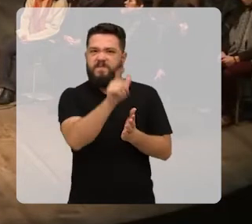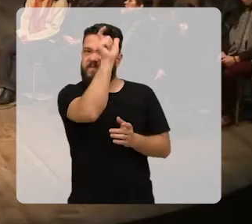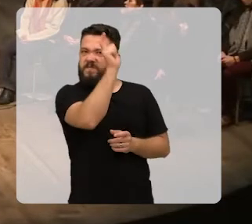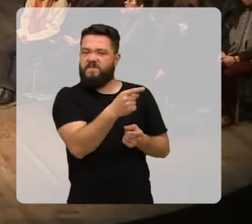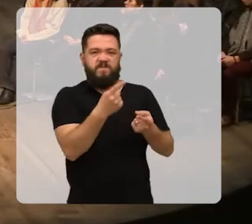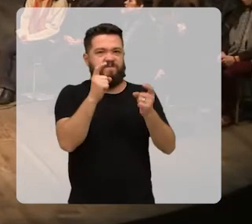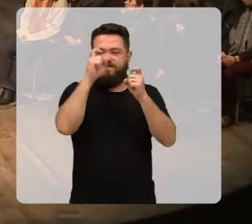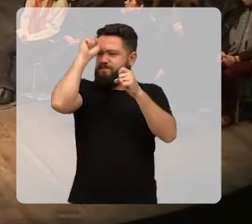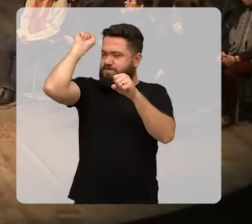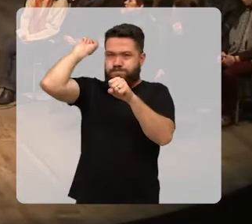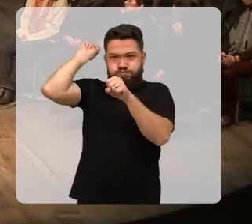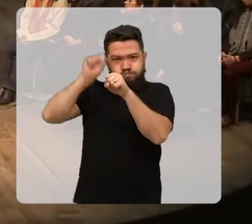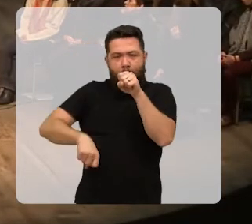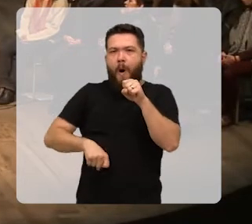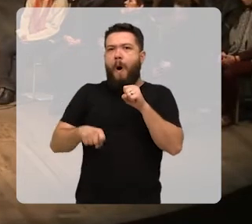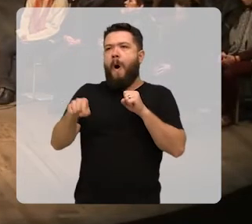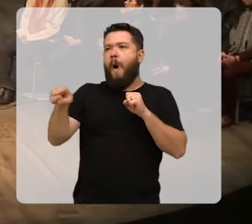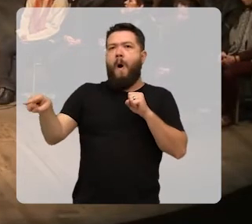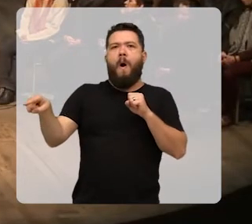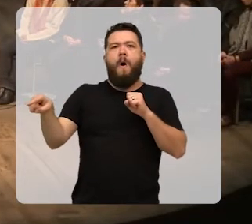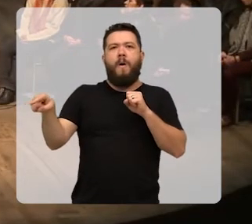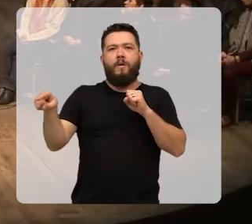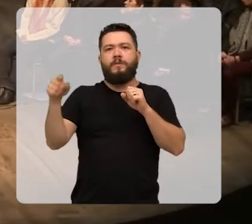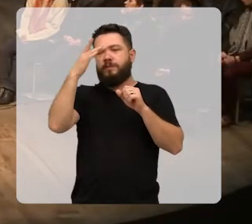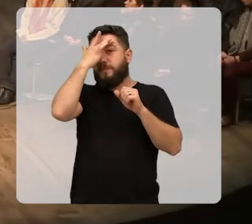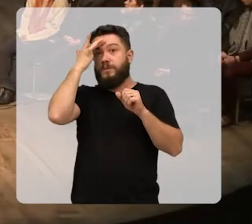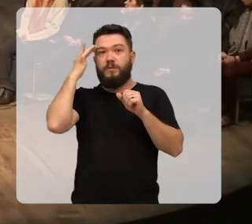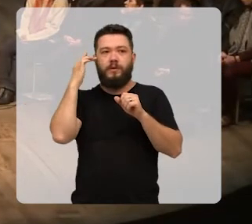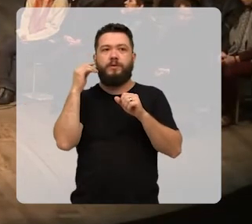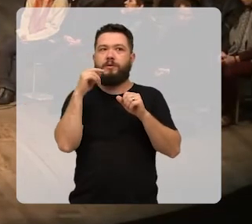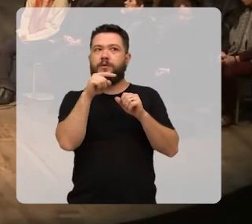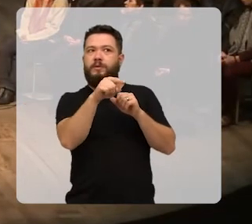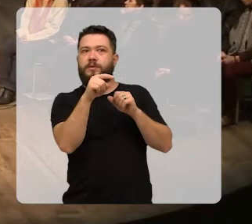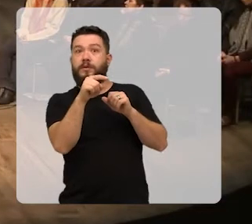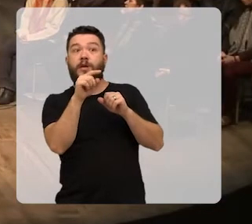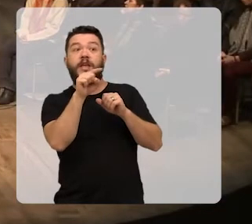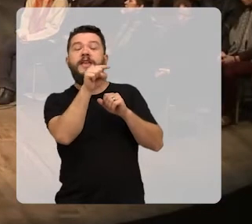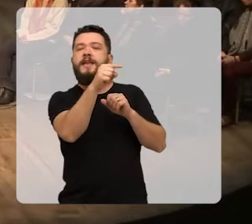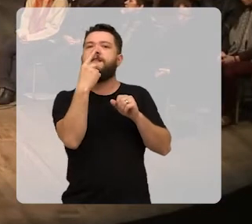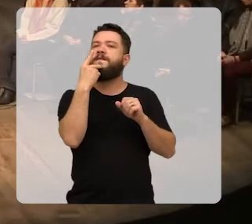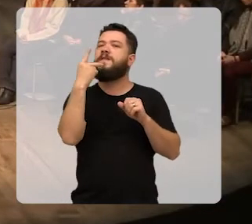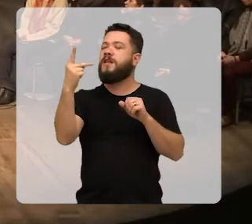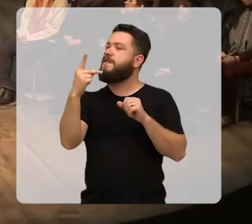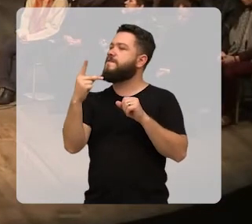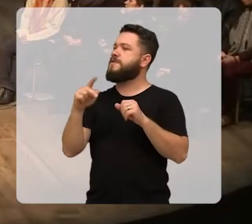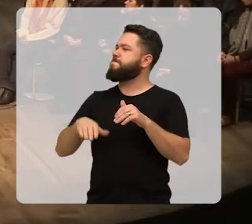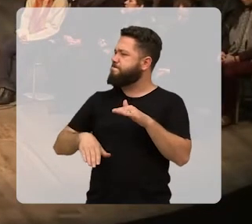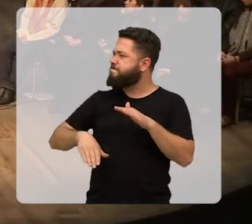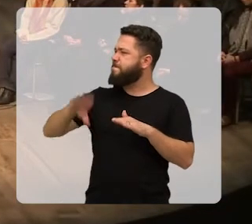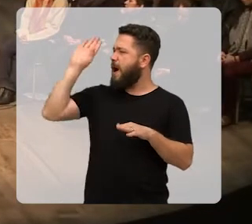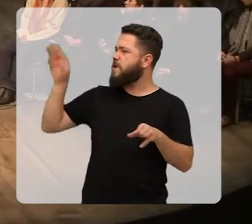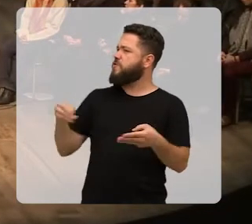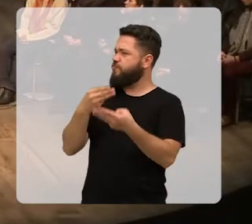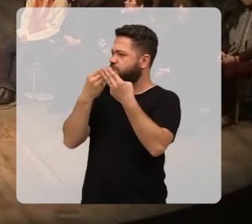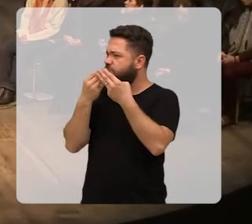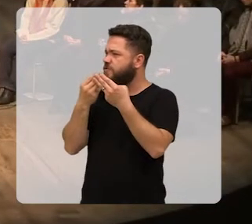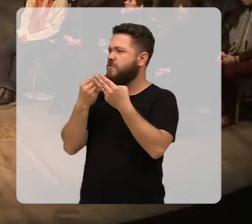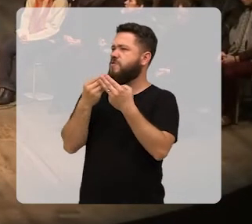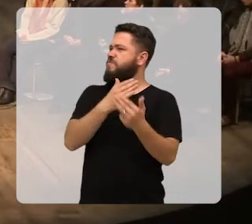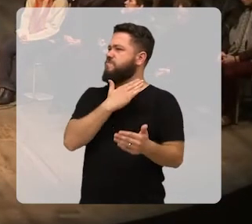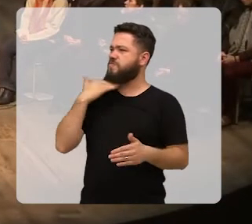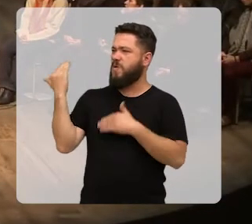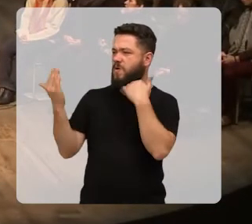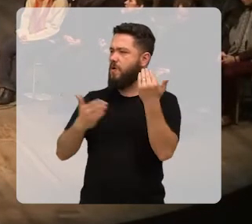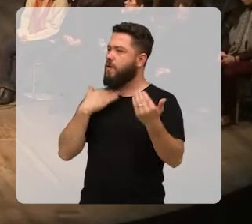aconteceu o pior. Joseph Kramer dizia, quanto mais judeus mortos me tragam,